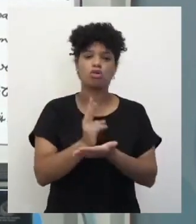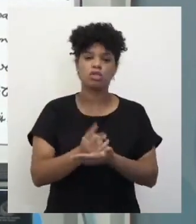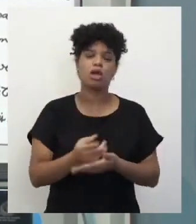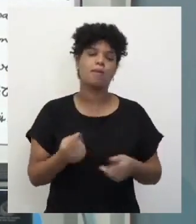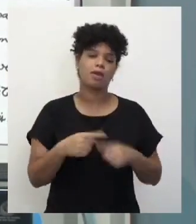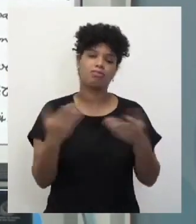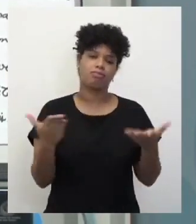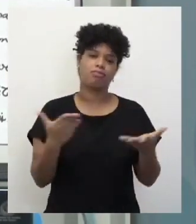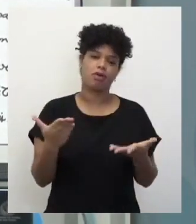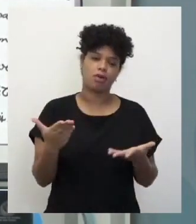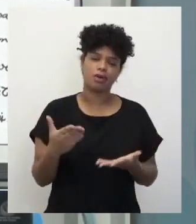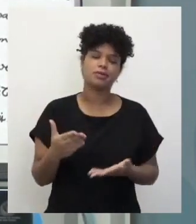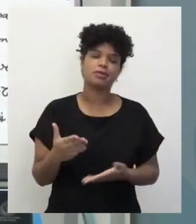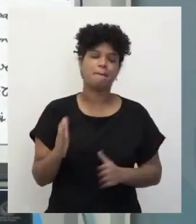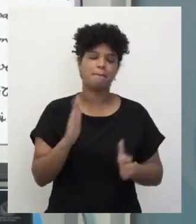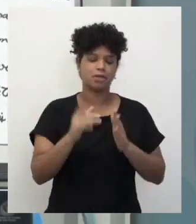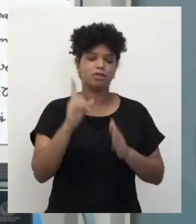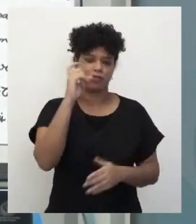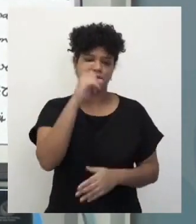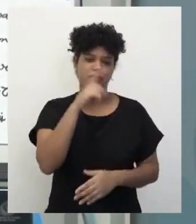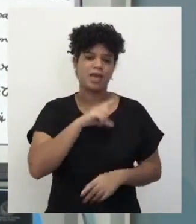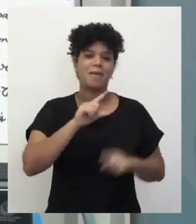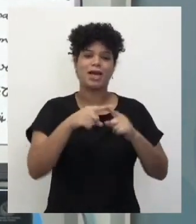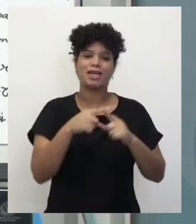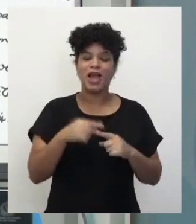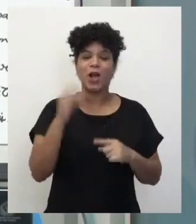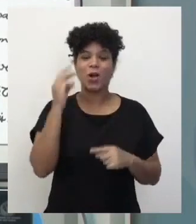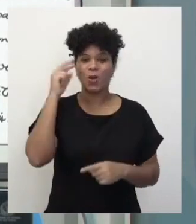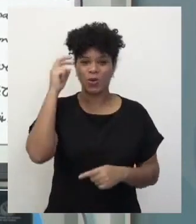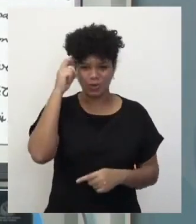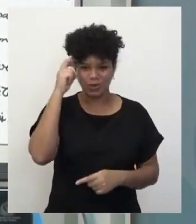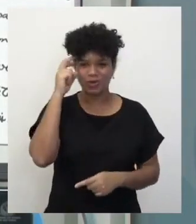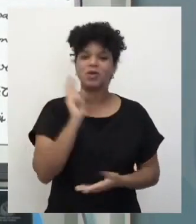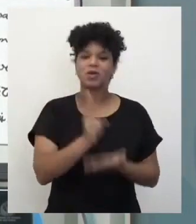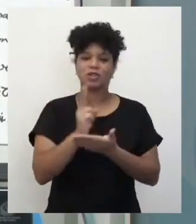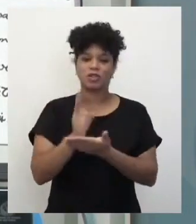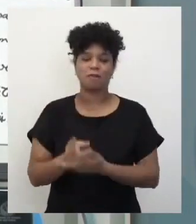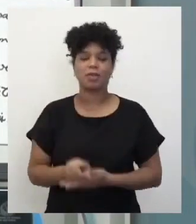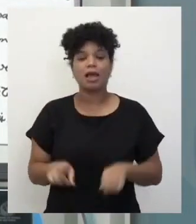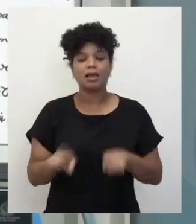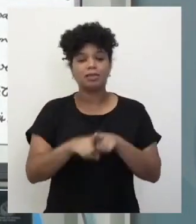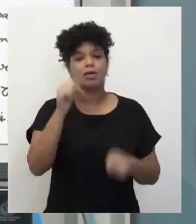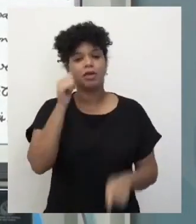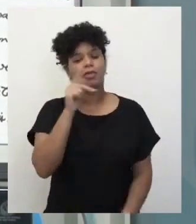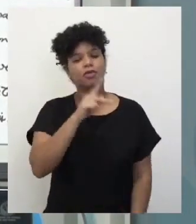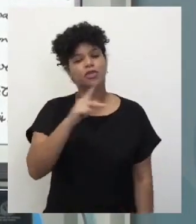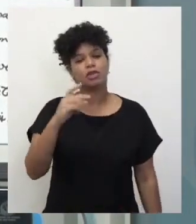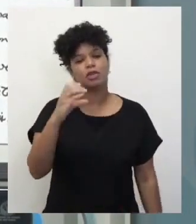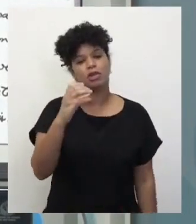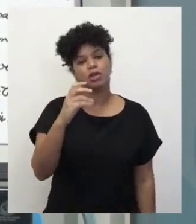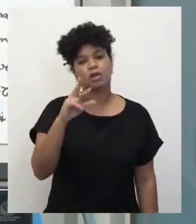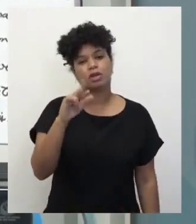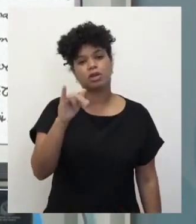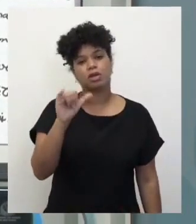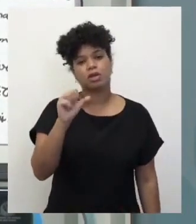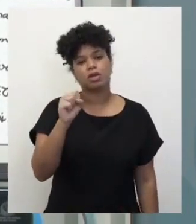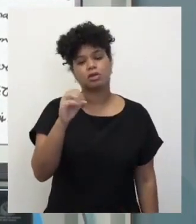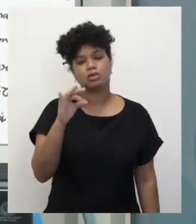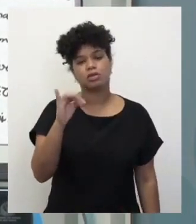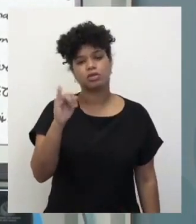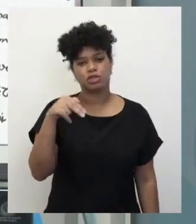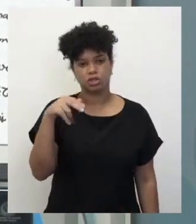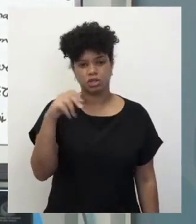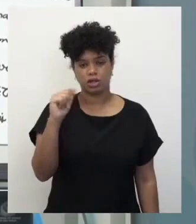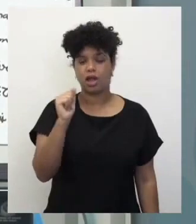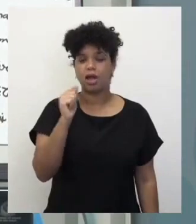vivenciando, tá? Exato. E a professora Cristina citou as pinturas digitais, né, que também estão muito em voga nos